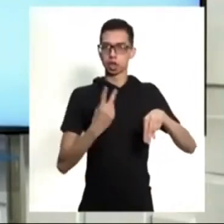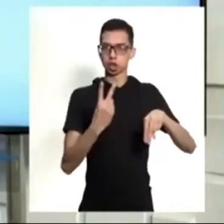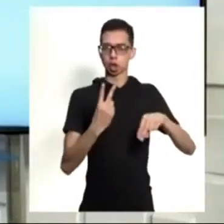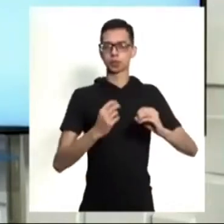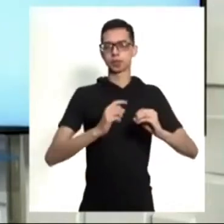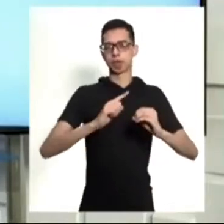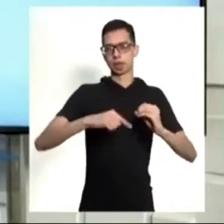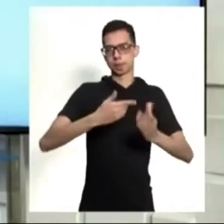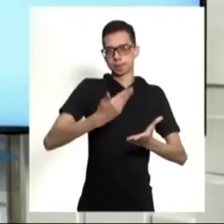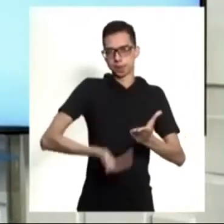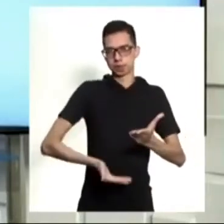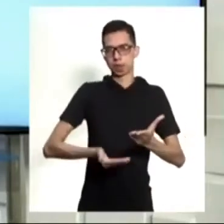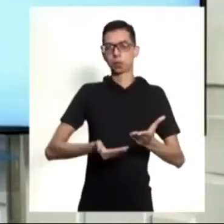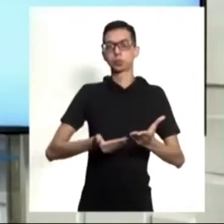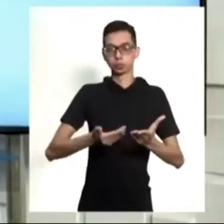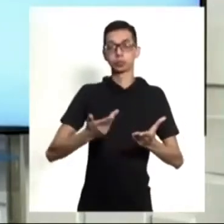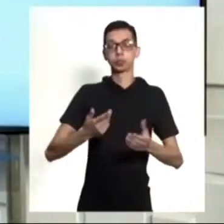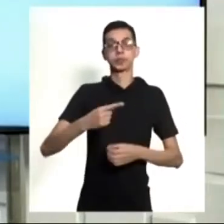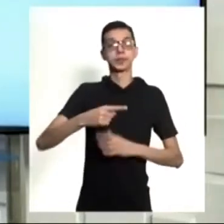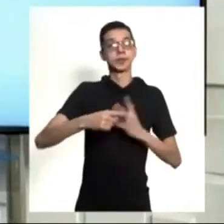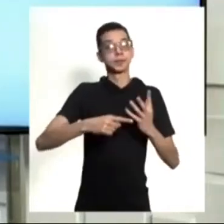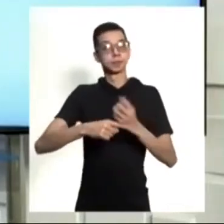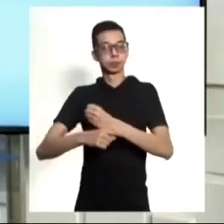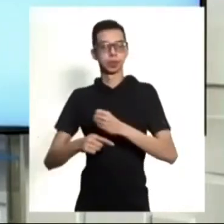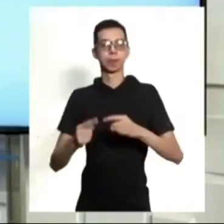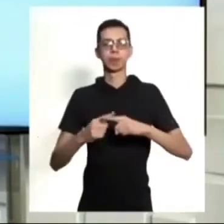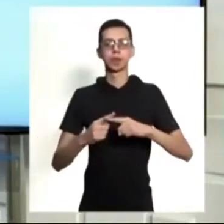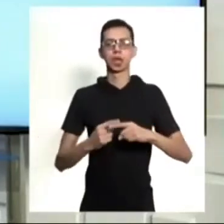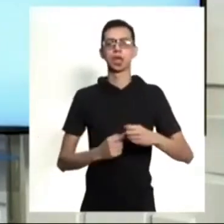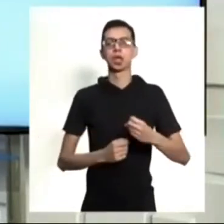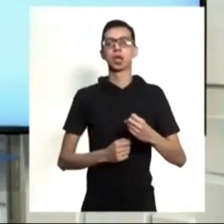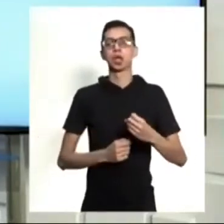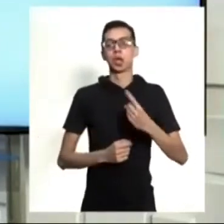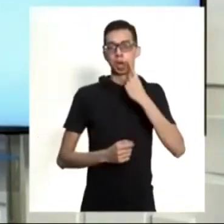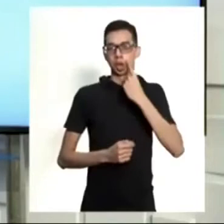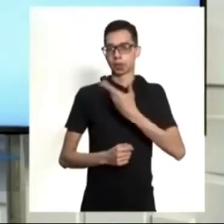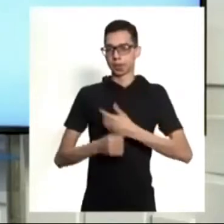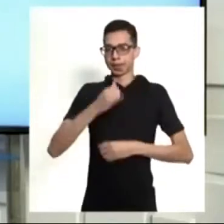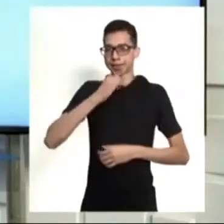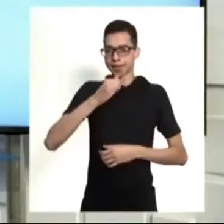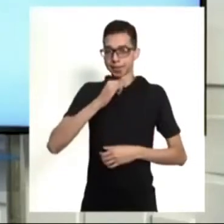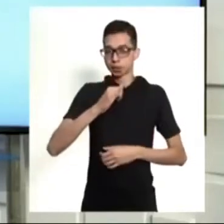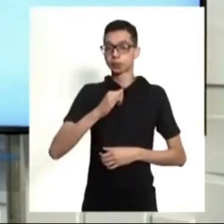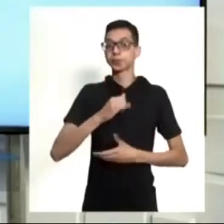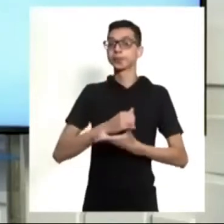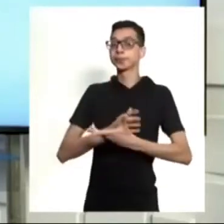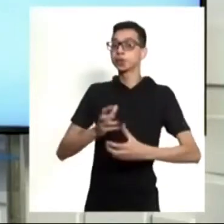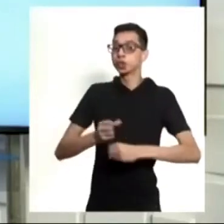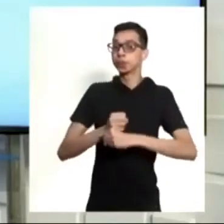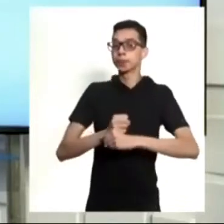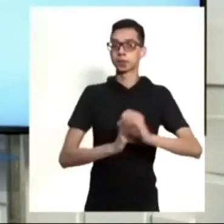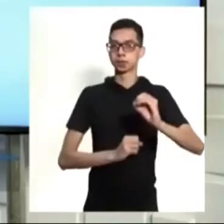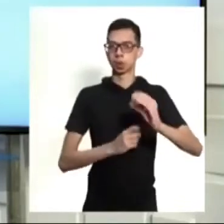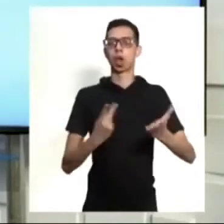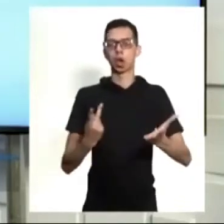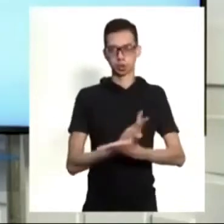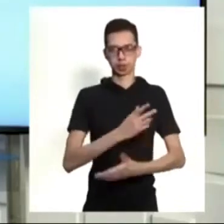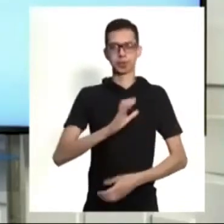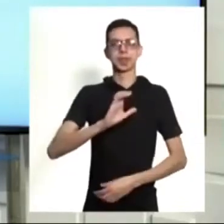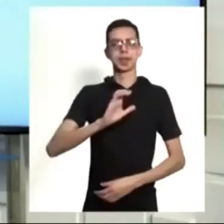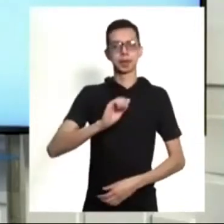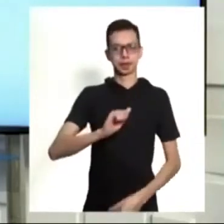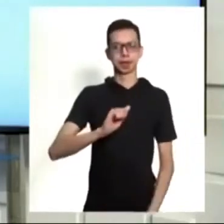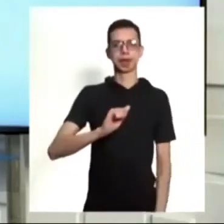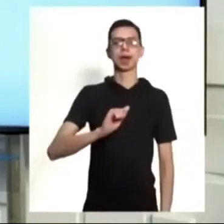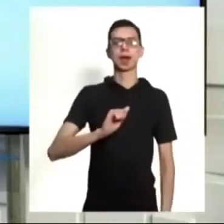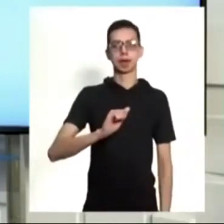porque 2+ com 2-, né, gente, que é o elétron, ó, vai dar 0, correto? Então essa é a semi-reação de redução que acontece no cátodo. Então sempre assim,